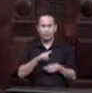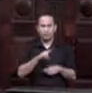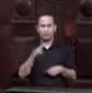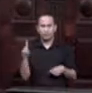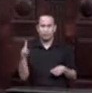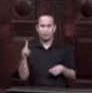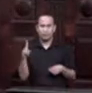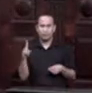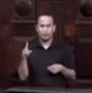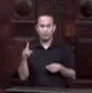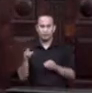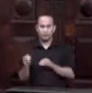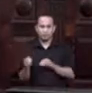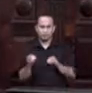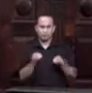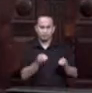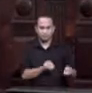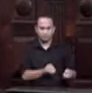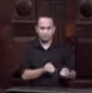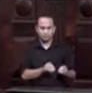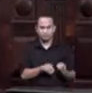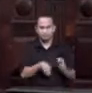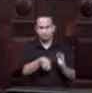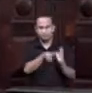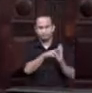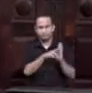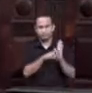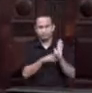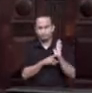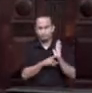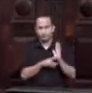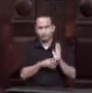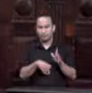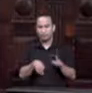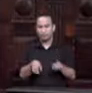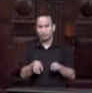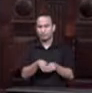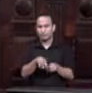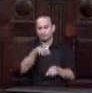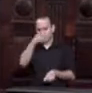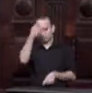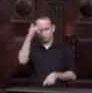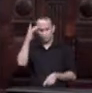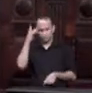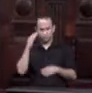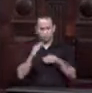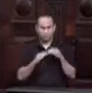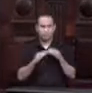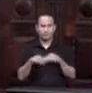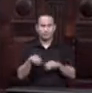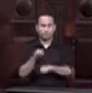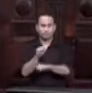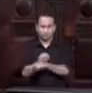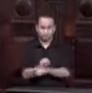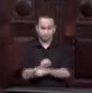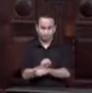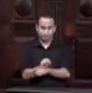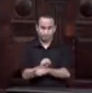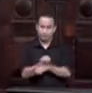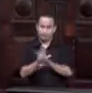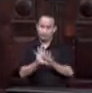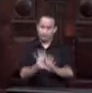colocaram bancos, e empresários também congelados?